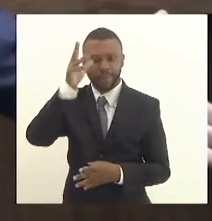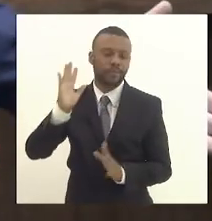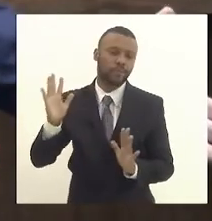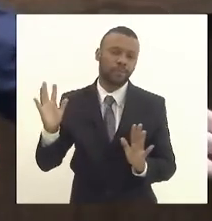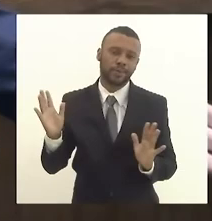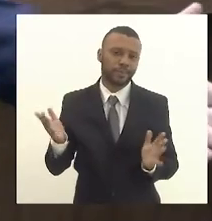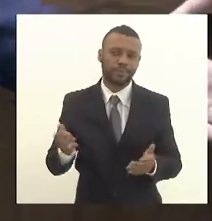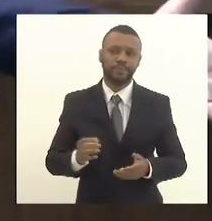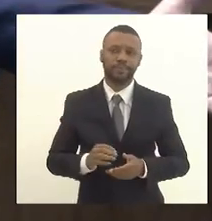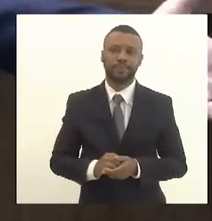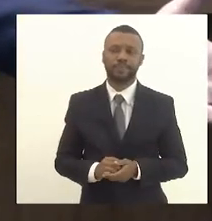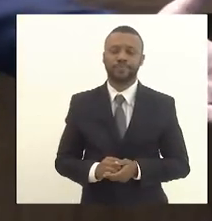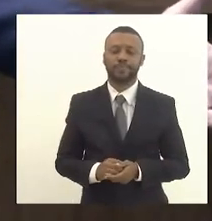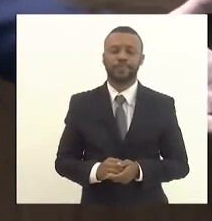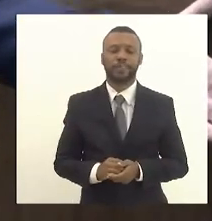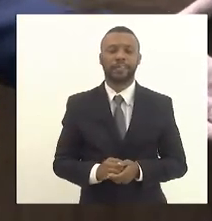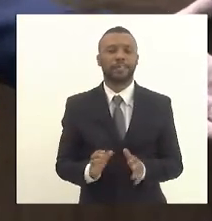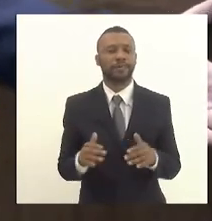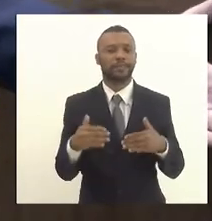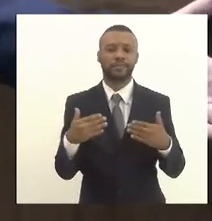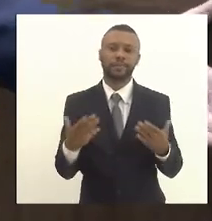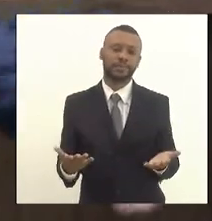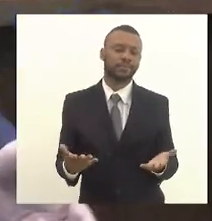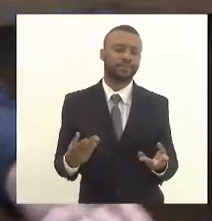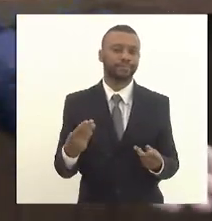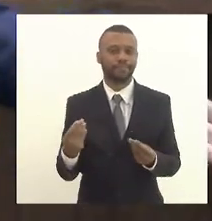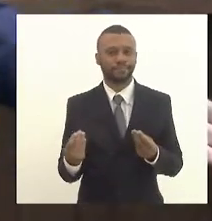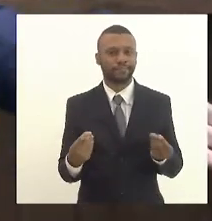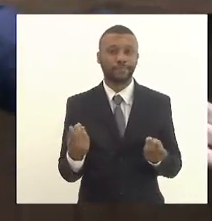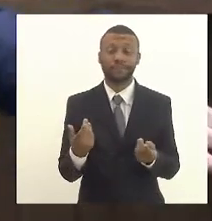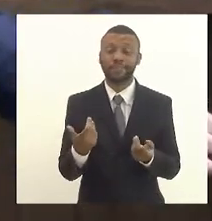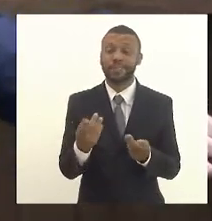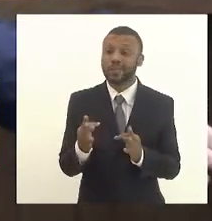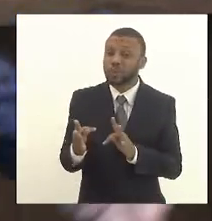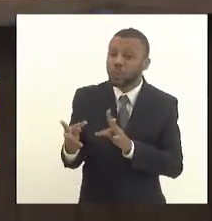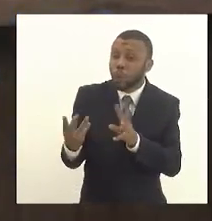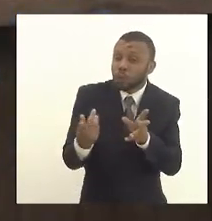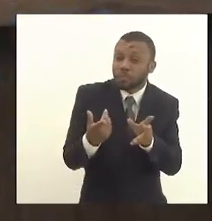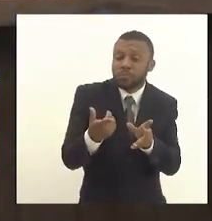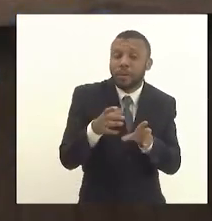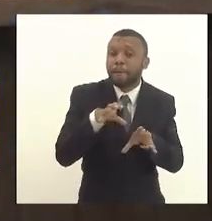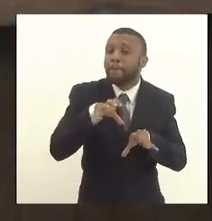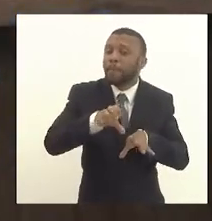dizer, isso é que todo mundo procura, né?